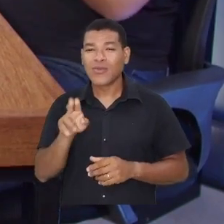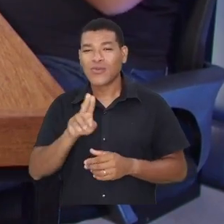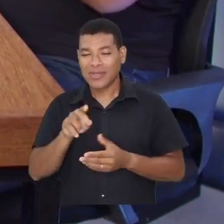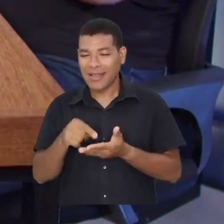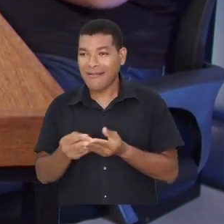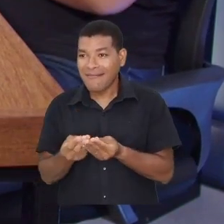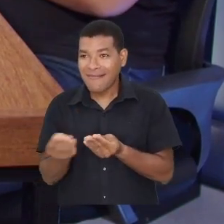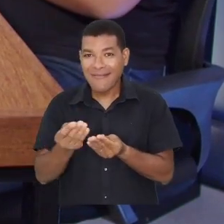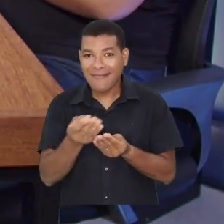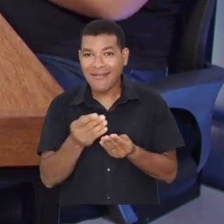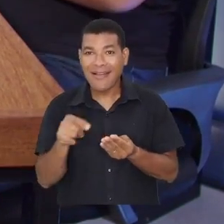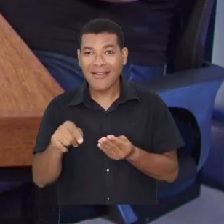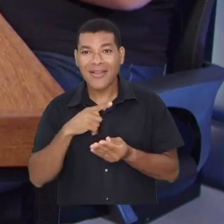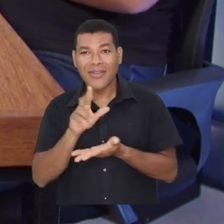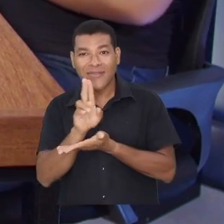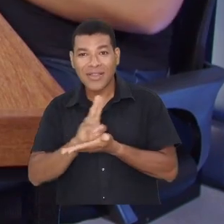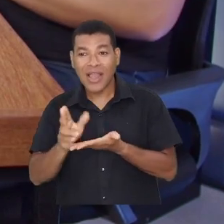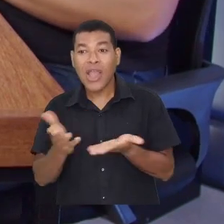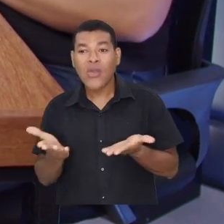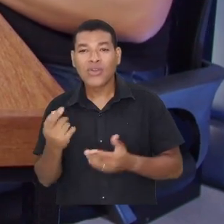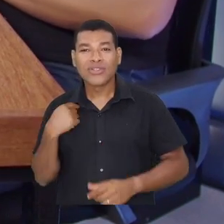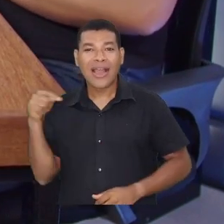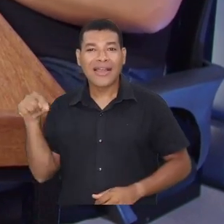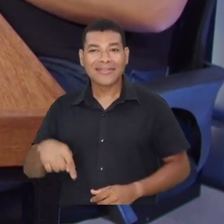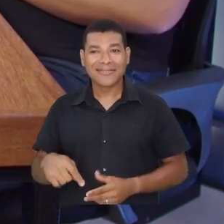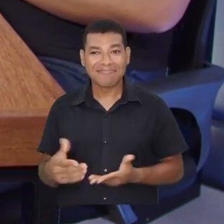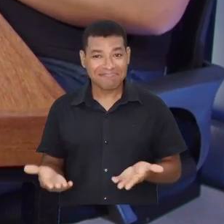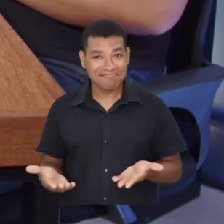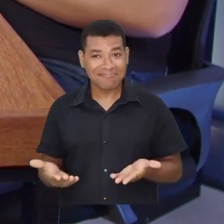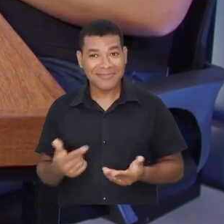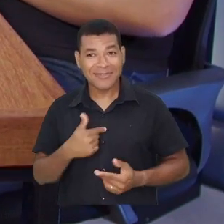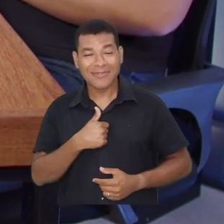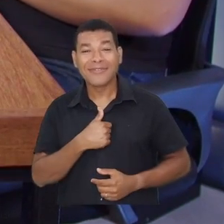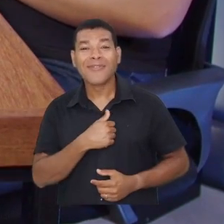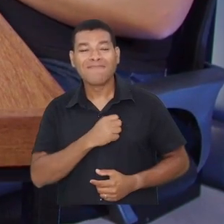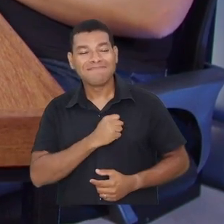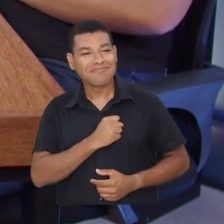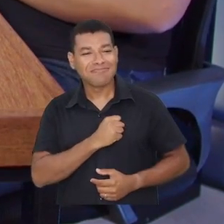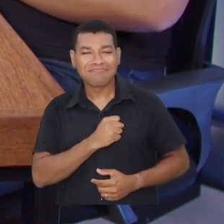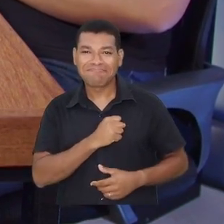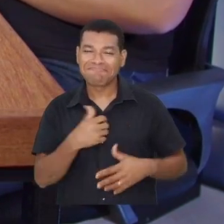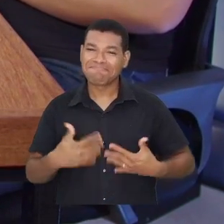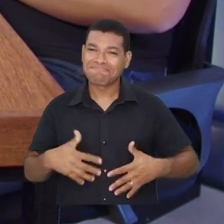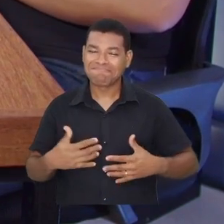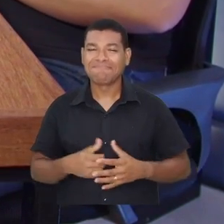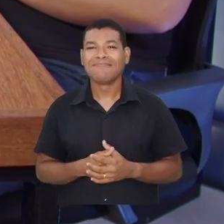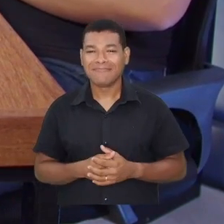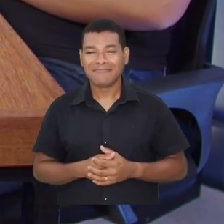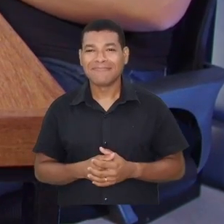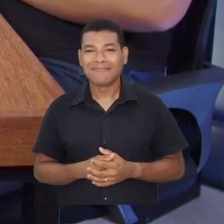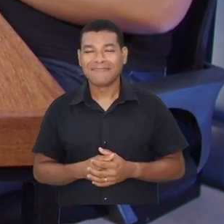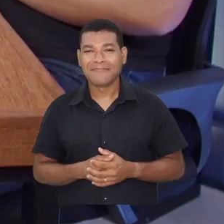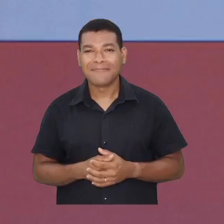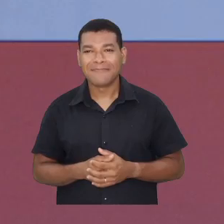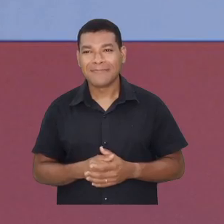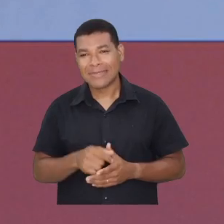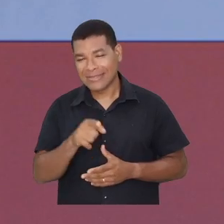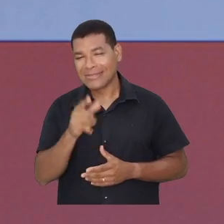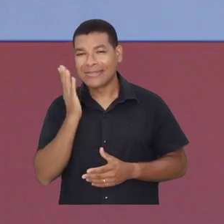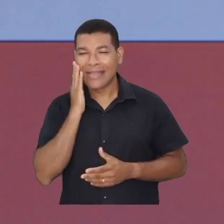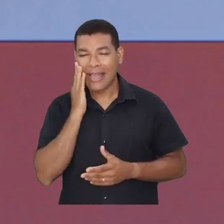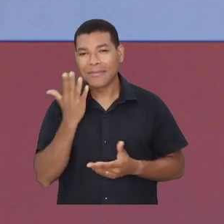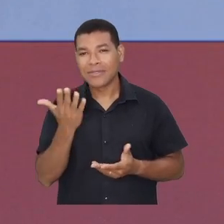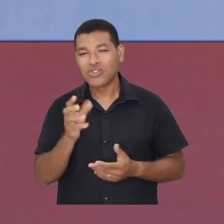universidades, olha onde estamos, Brasil. Onde estamos, sim. Isso faz o coração continuar batendo, é muito legal. É verdade. Sabe que,